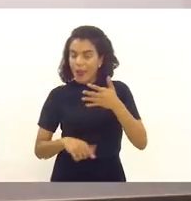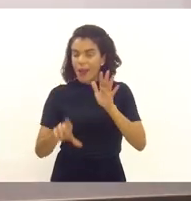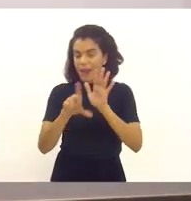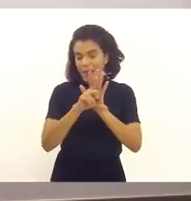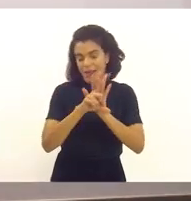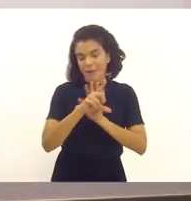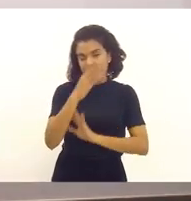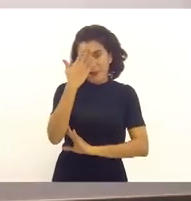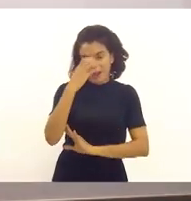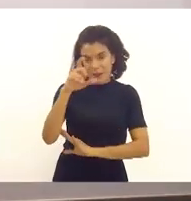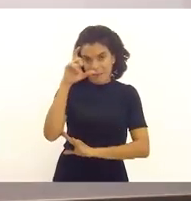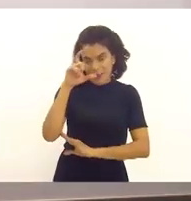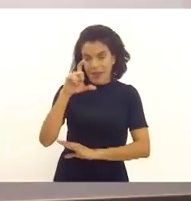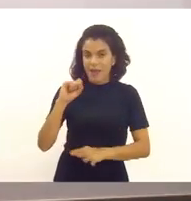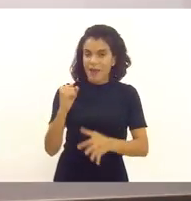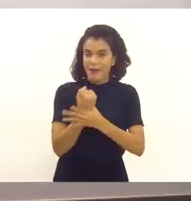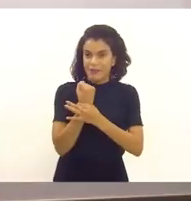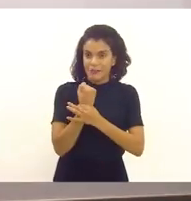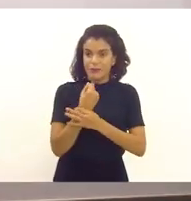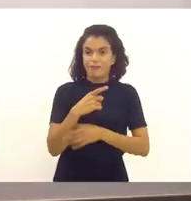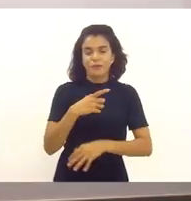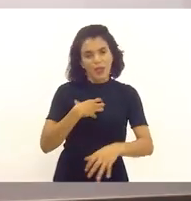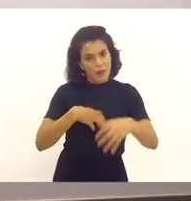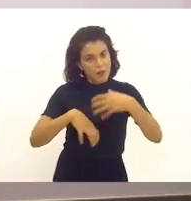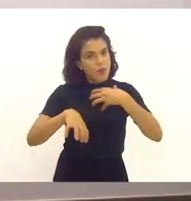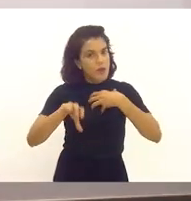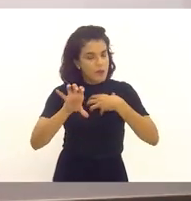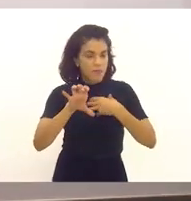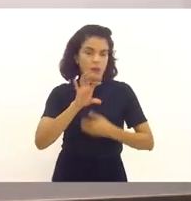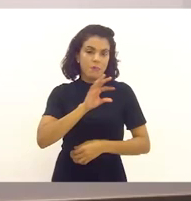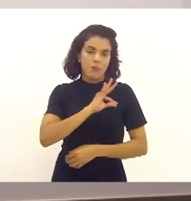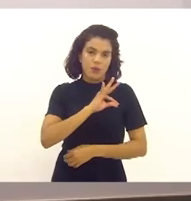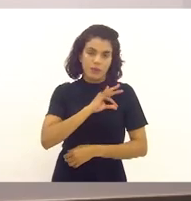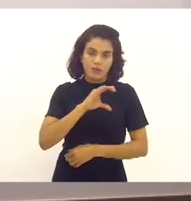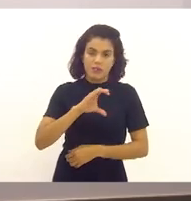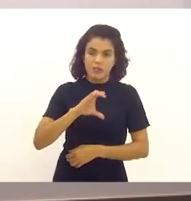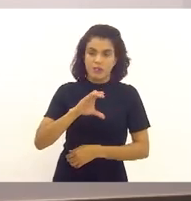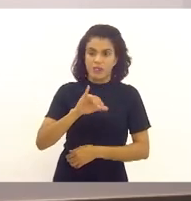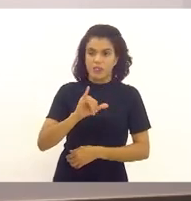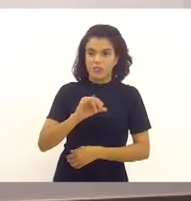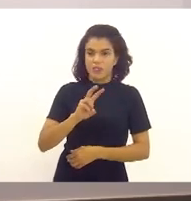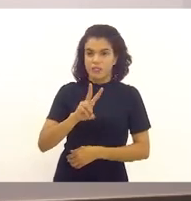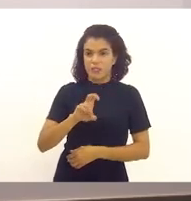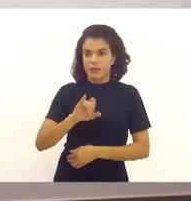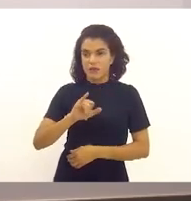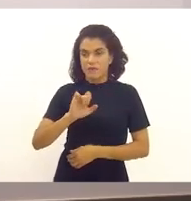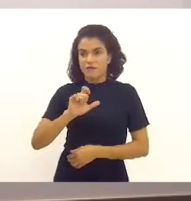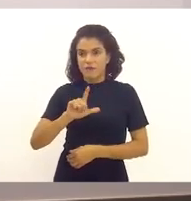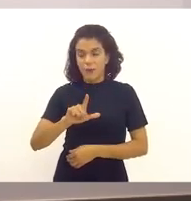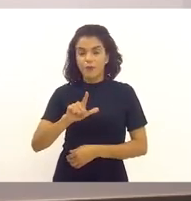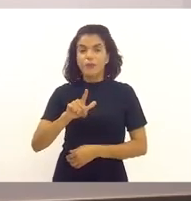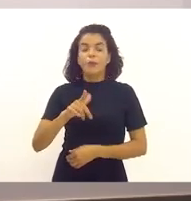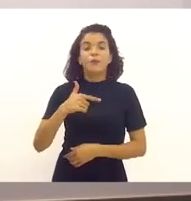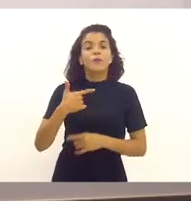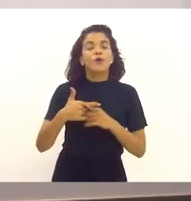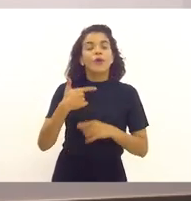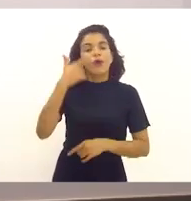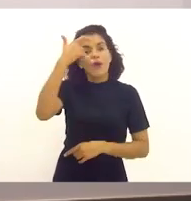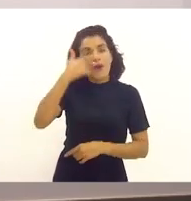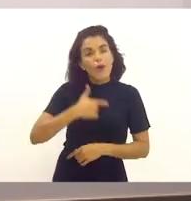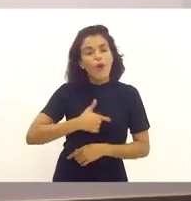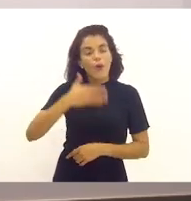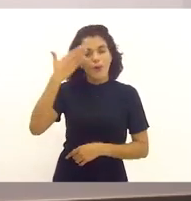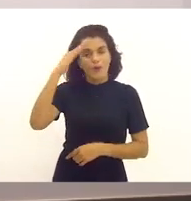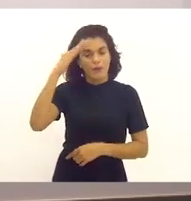abraça tenho muito empatia pela pela Polícia Civil porque entendo que assim como a